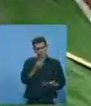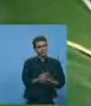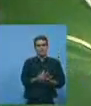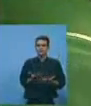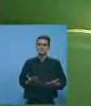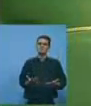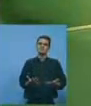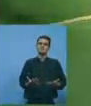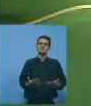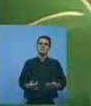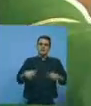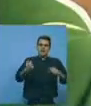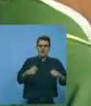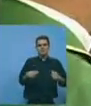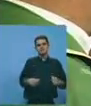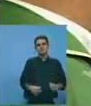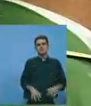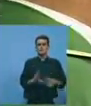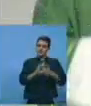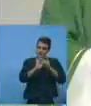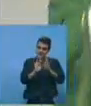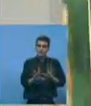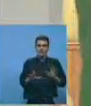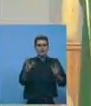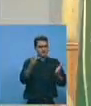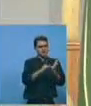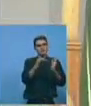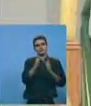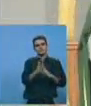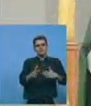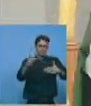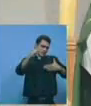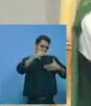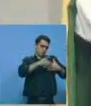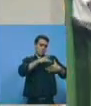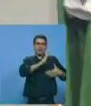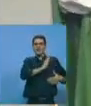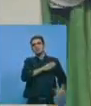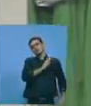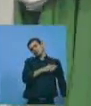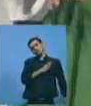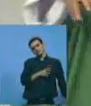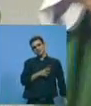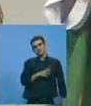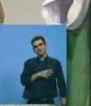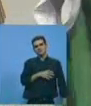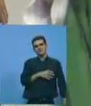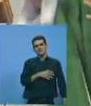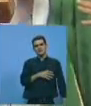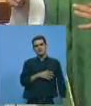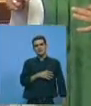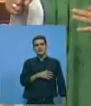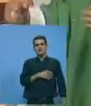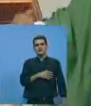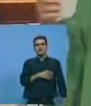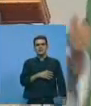preciso deixar Deus botar a mão no nosso coração, é preciso deixar Deus arrancar do nosso peito as